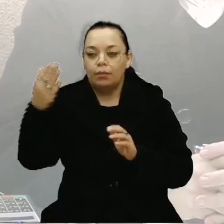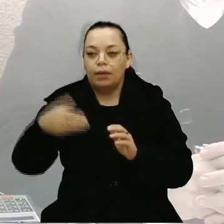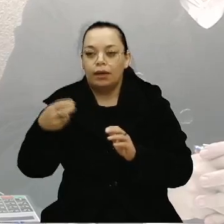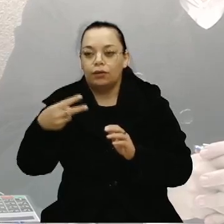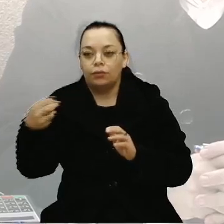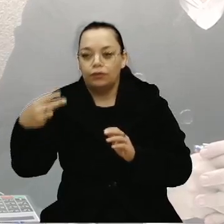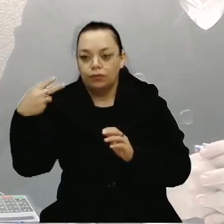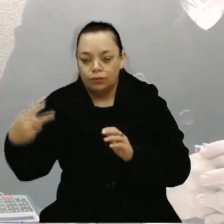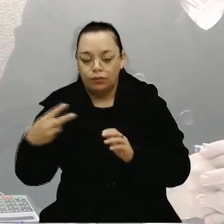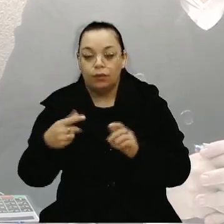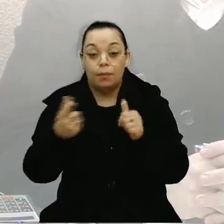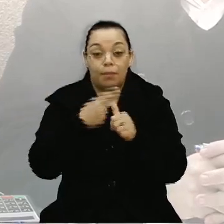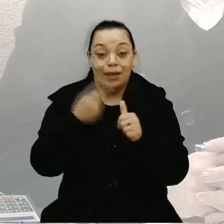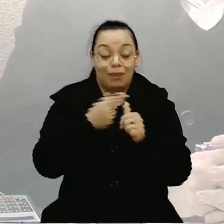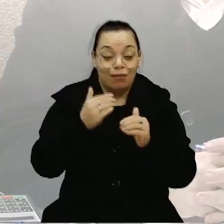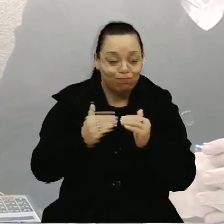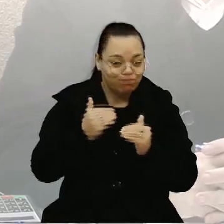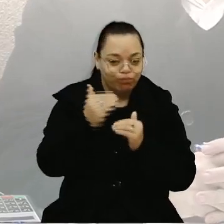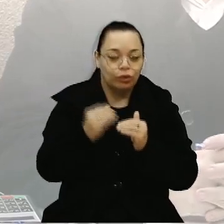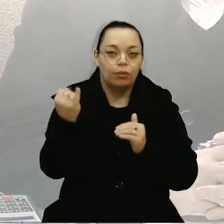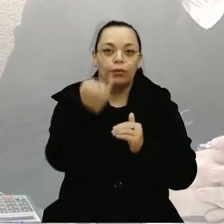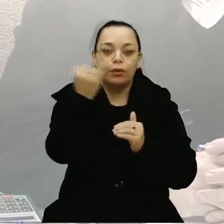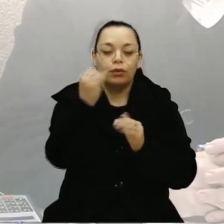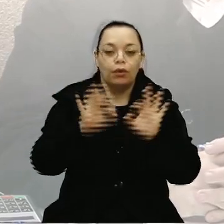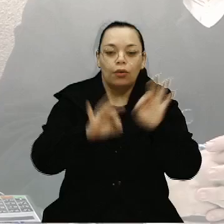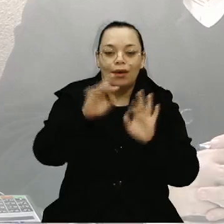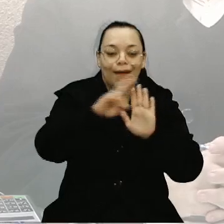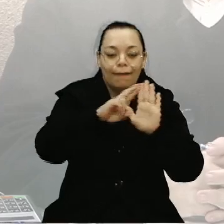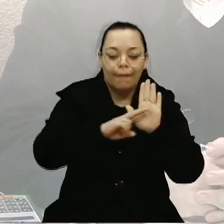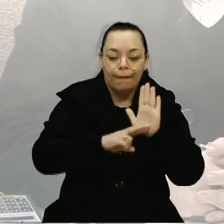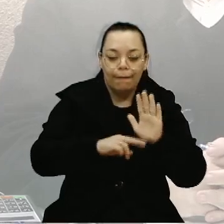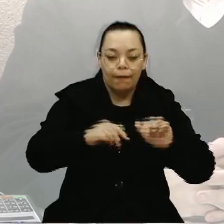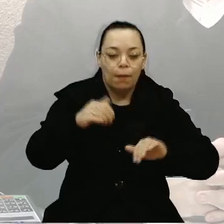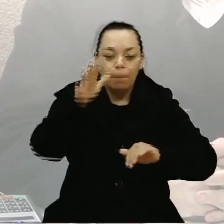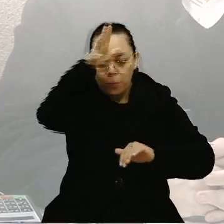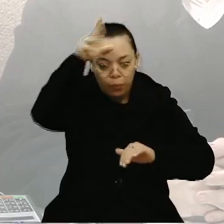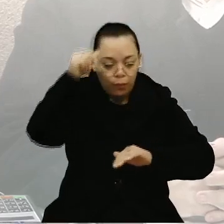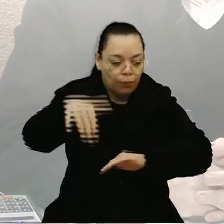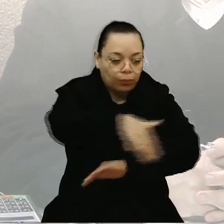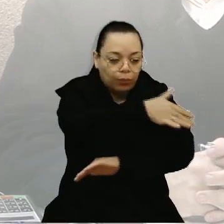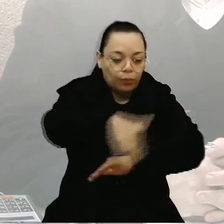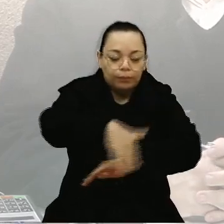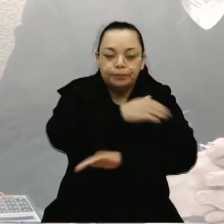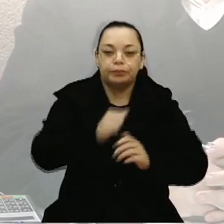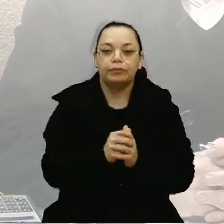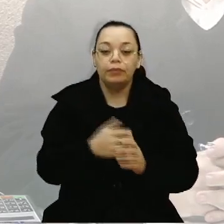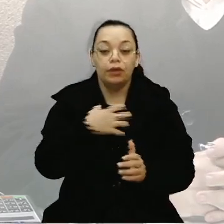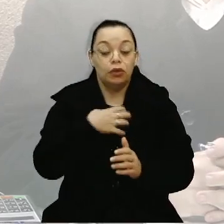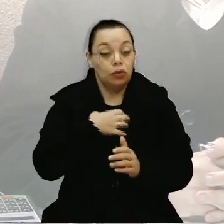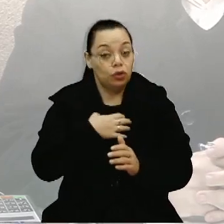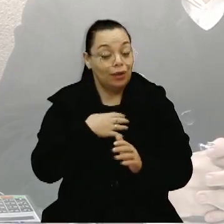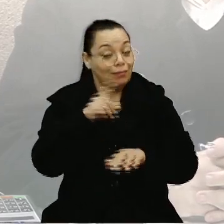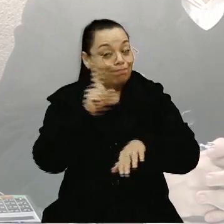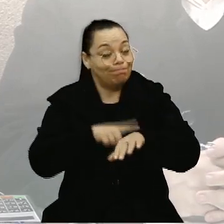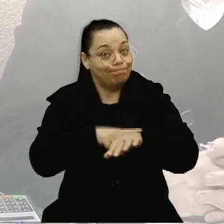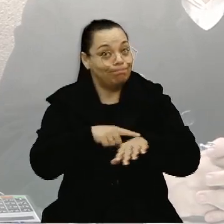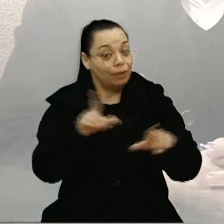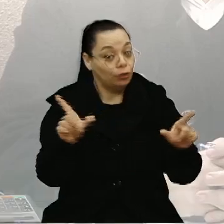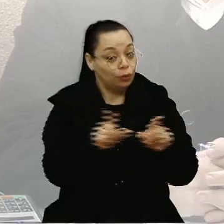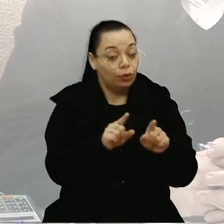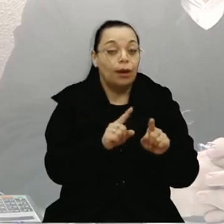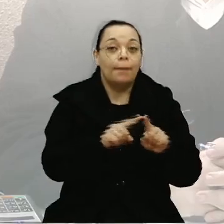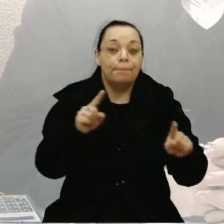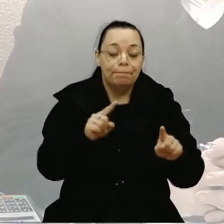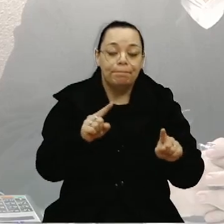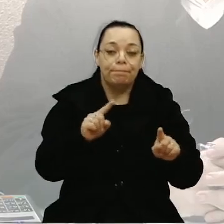21.963/2022, foi um primeiro passo importante para regulamentar a ocupação do espaço público pelos ambulantes, de maneira temporária. No entanto, para